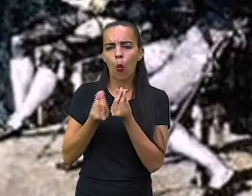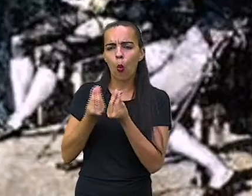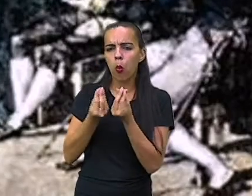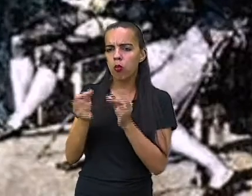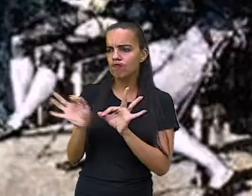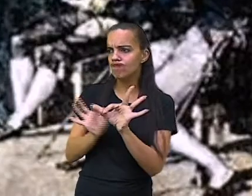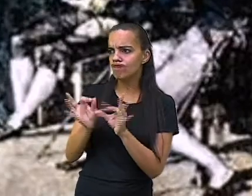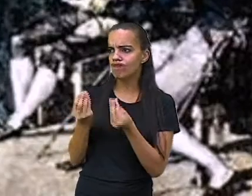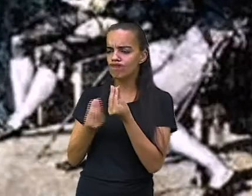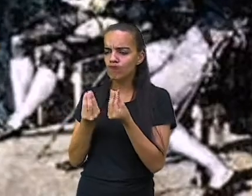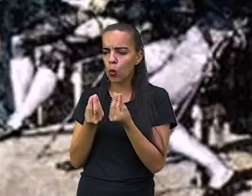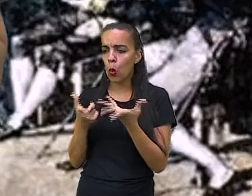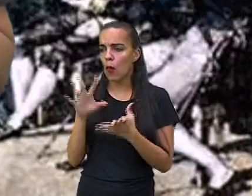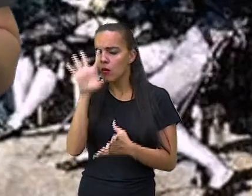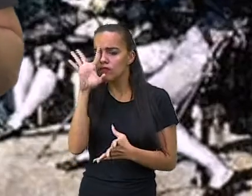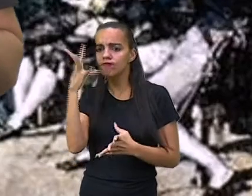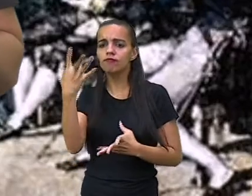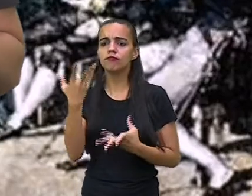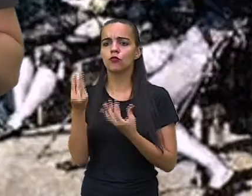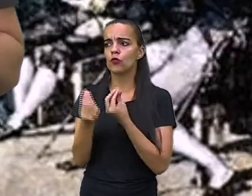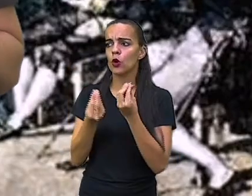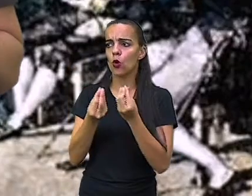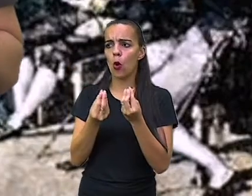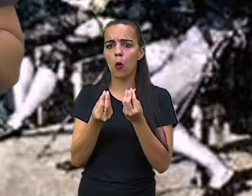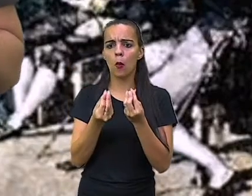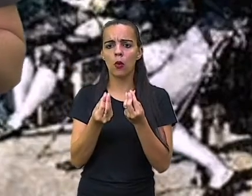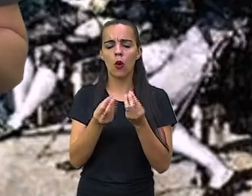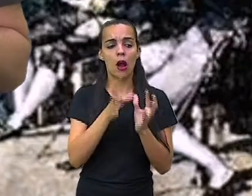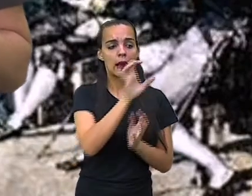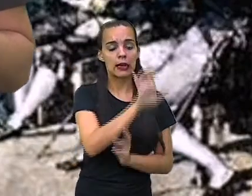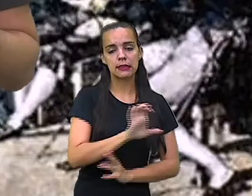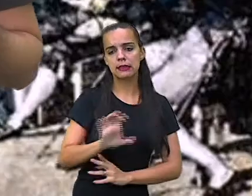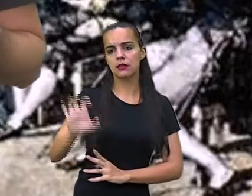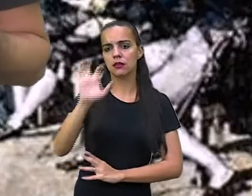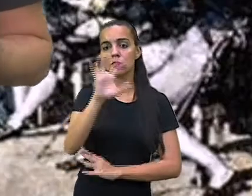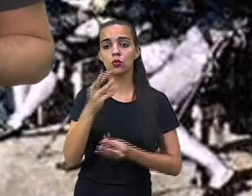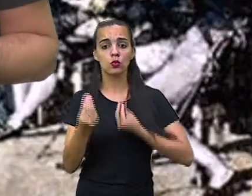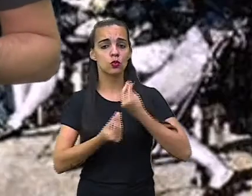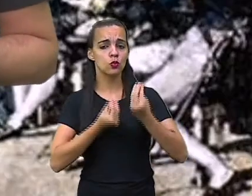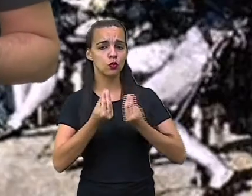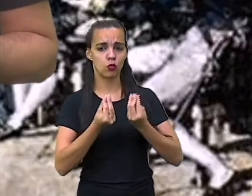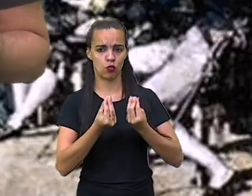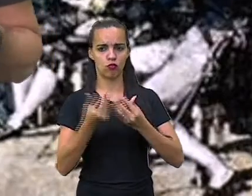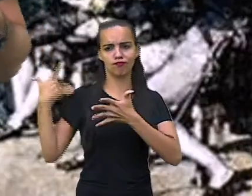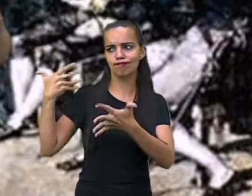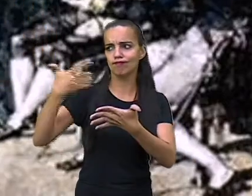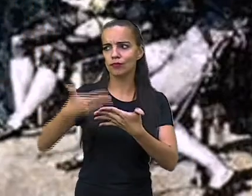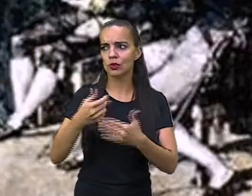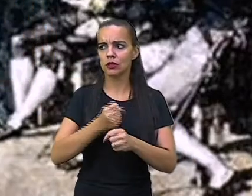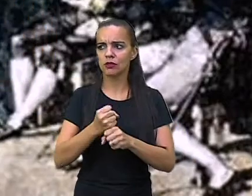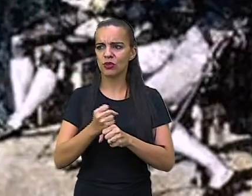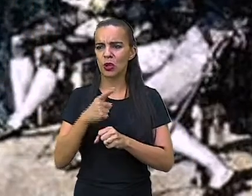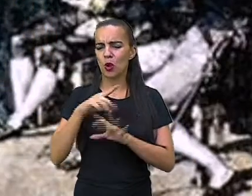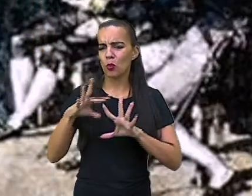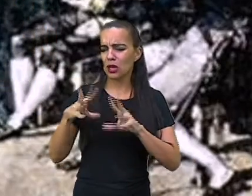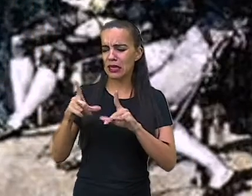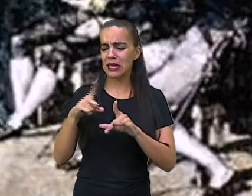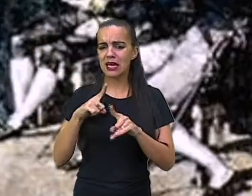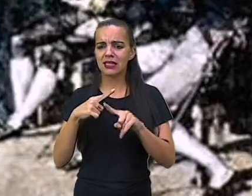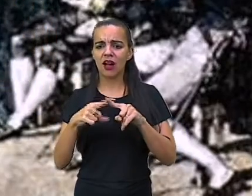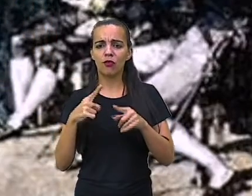e redefinir as fronteiras de cada nação, assim como a forma que os afetados